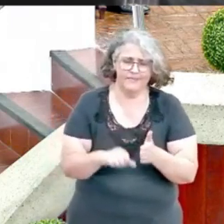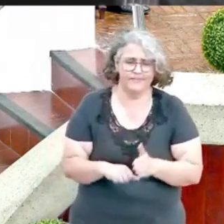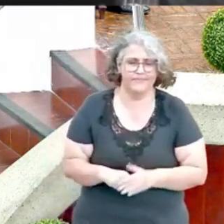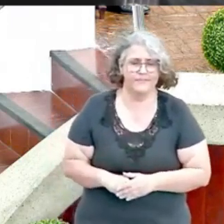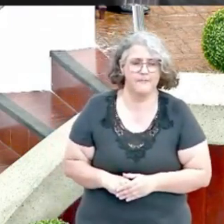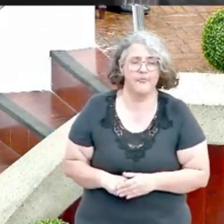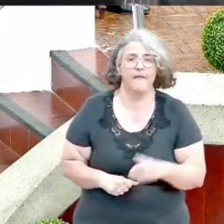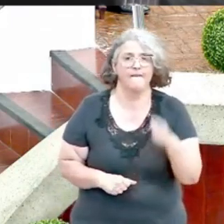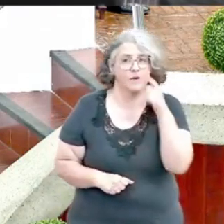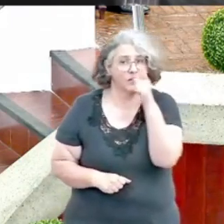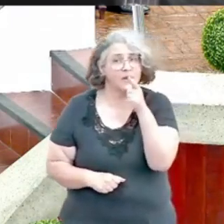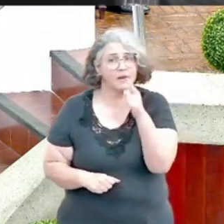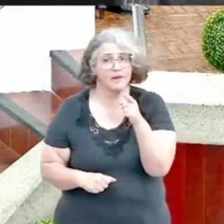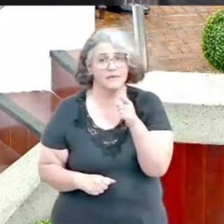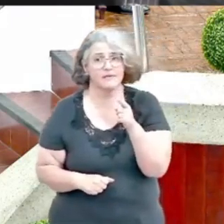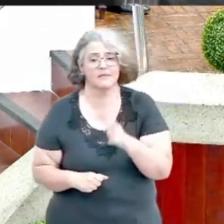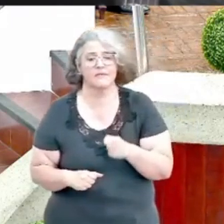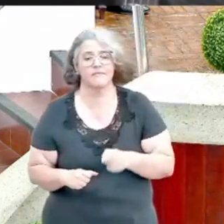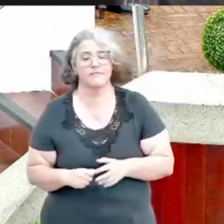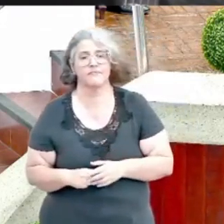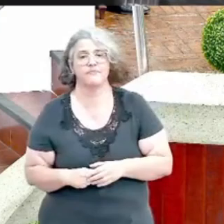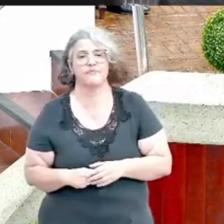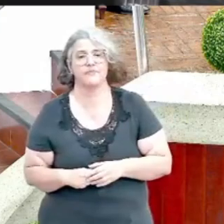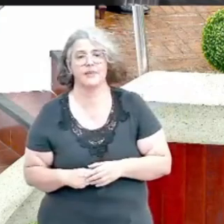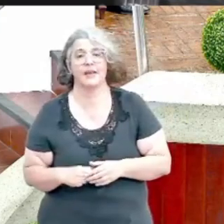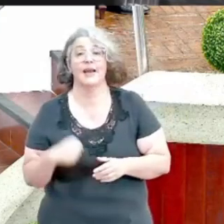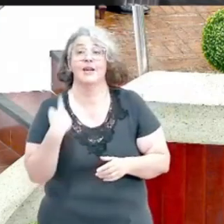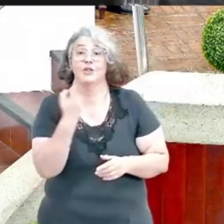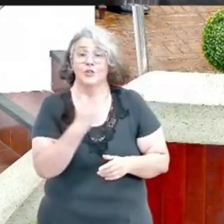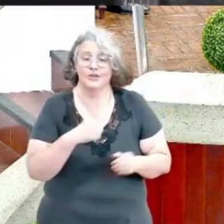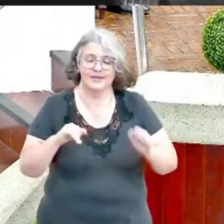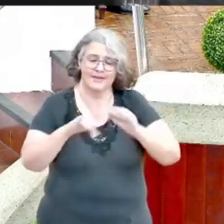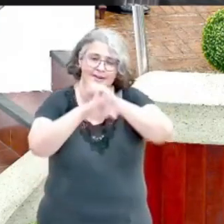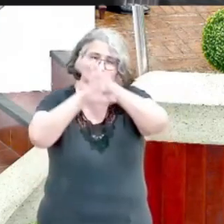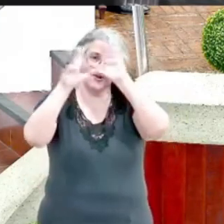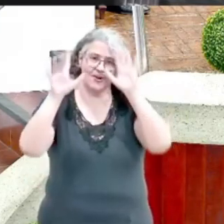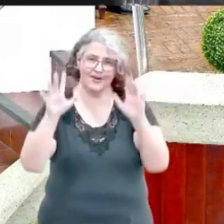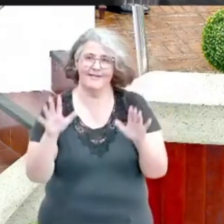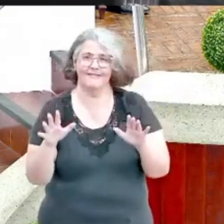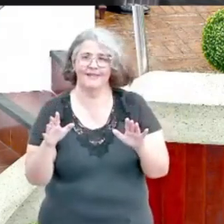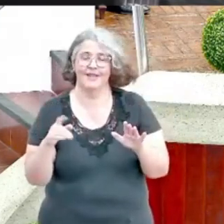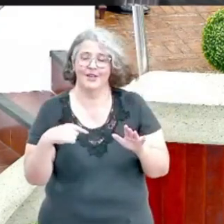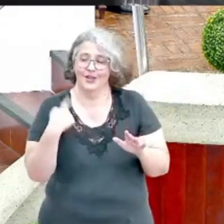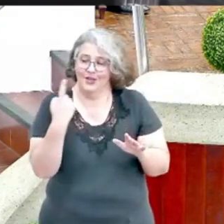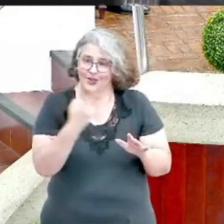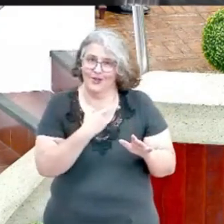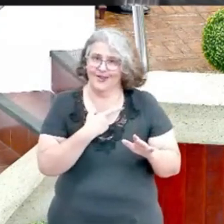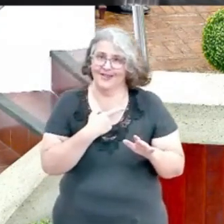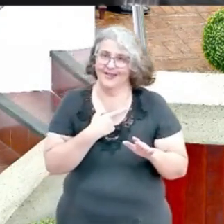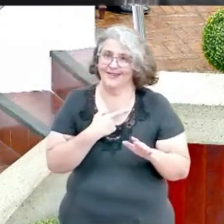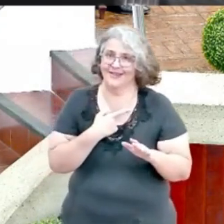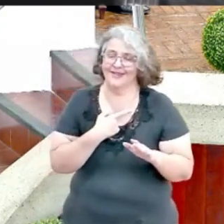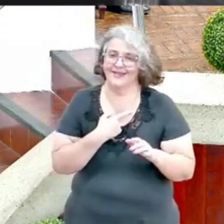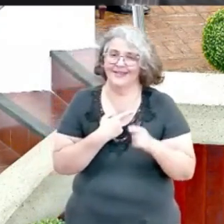vós sois a nossa glória, e nós somos a